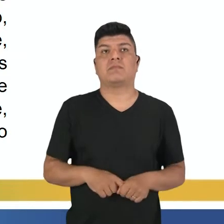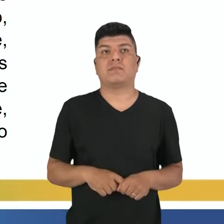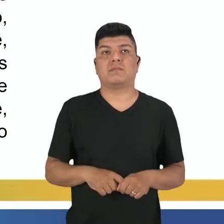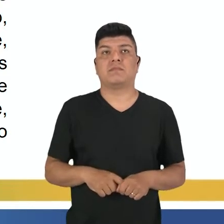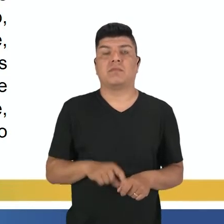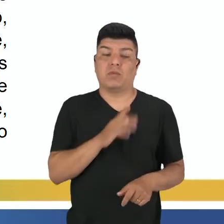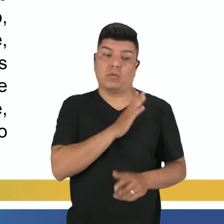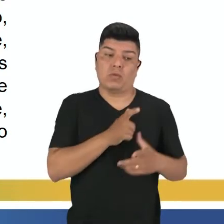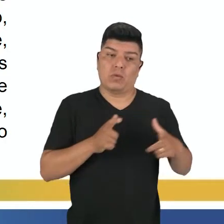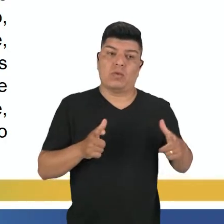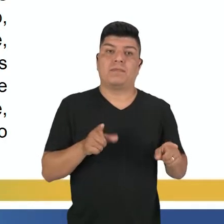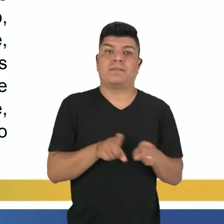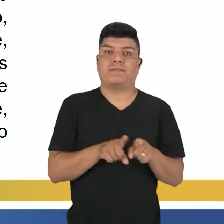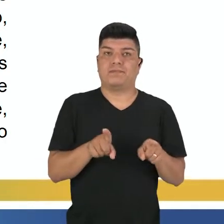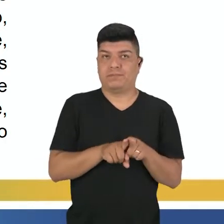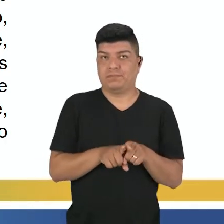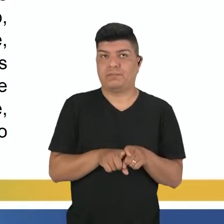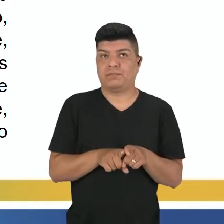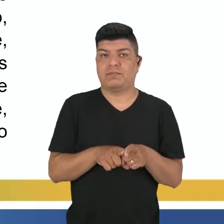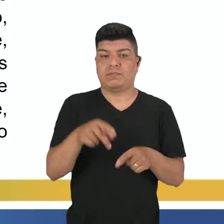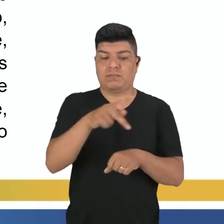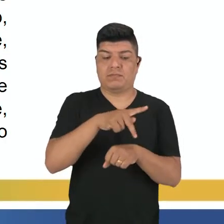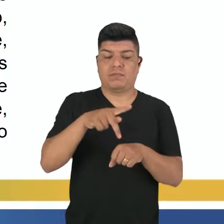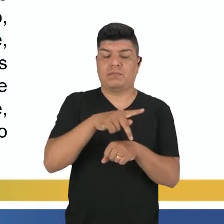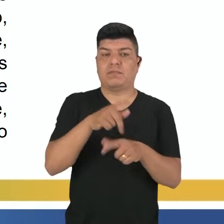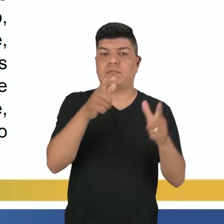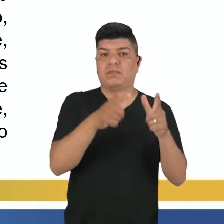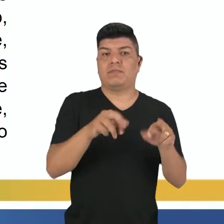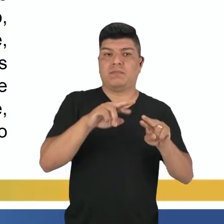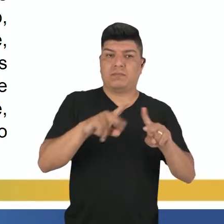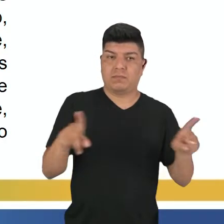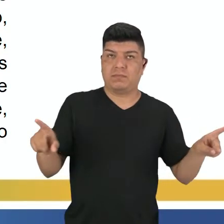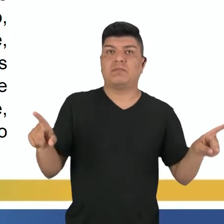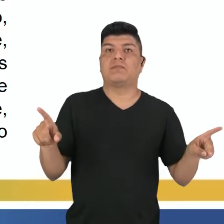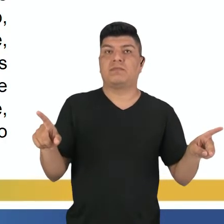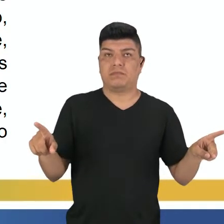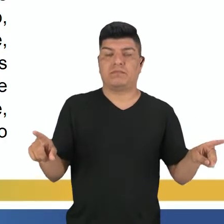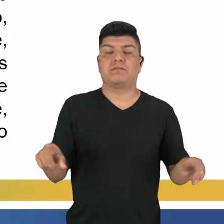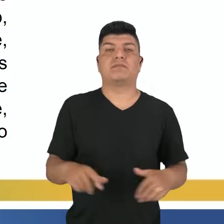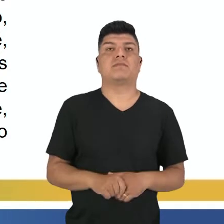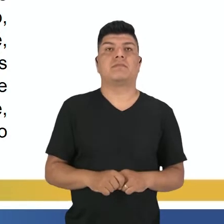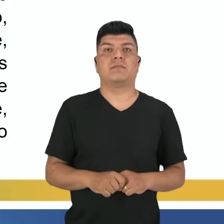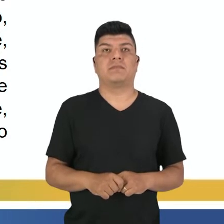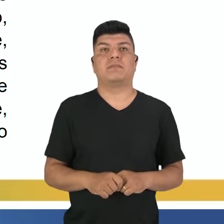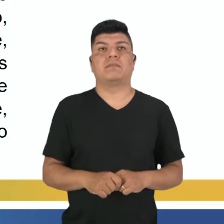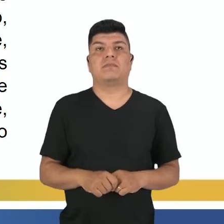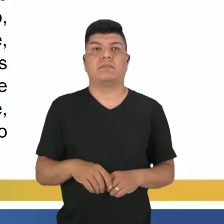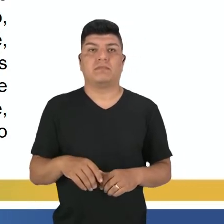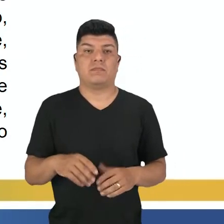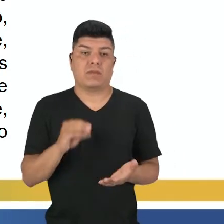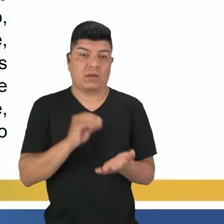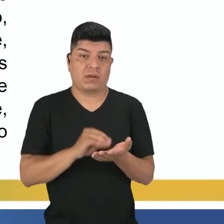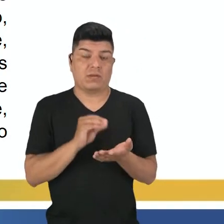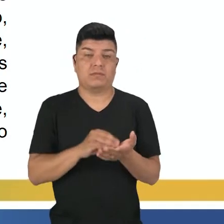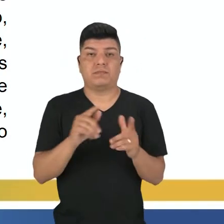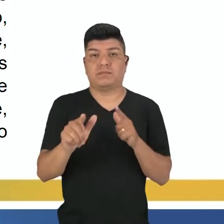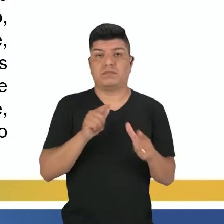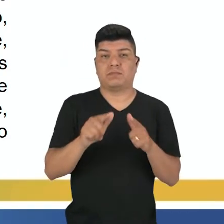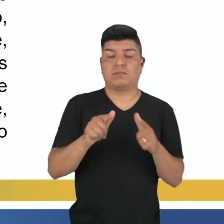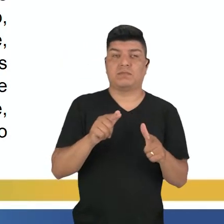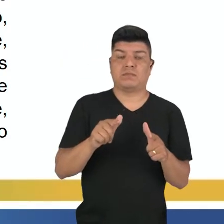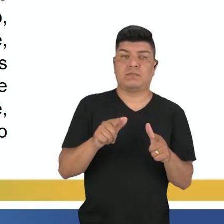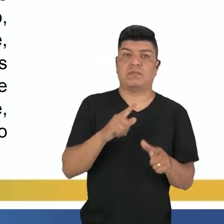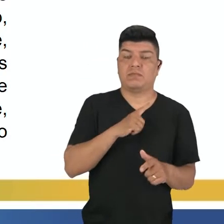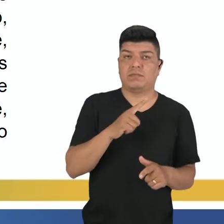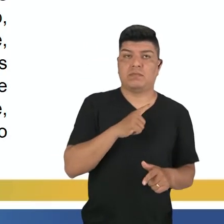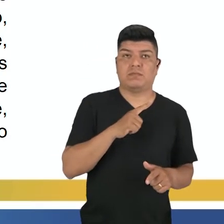Nosso país, ele possui cenários diferentes, né? Cenários absurdamente diferentes. E o desemprego, que nosso país tem uma